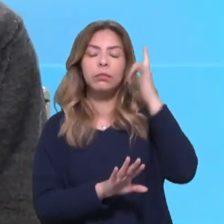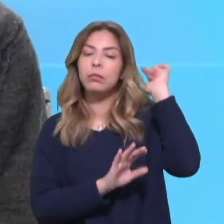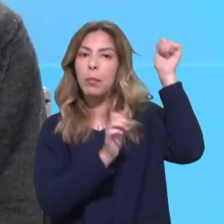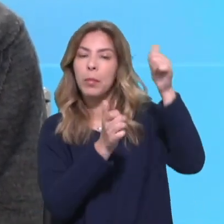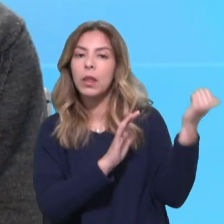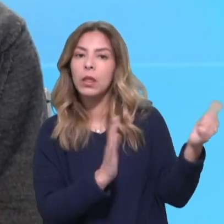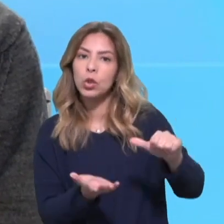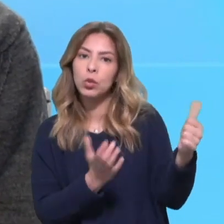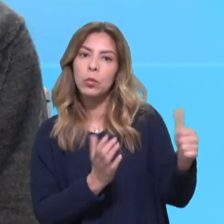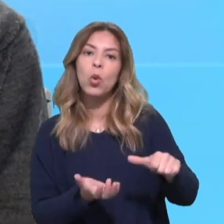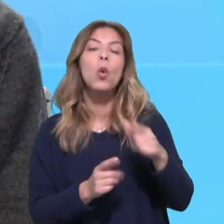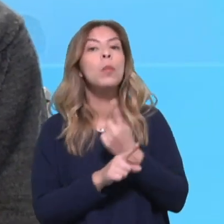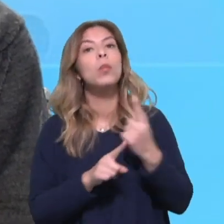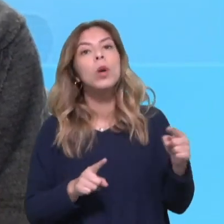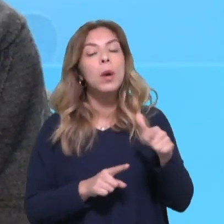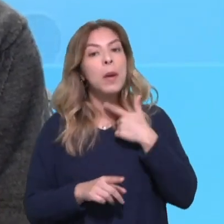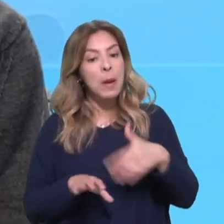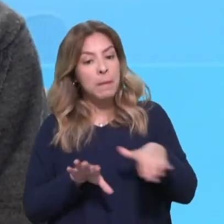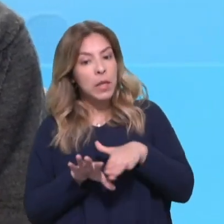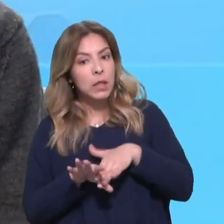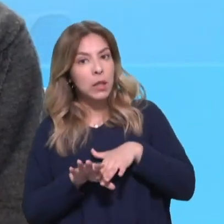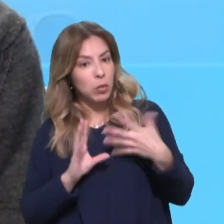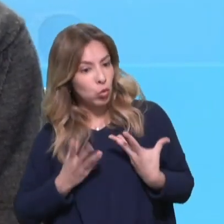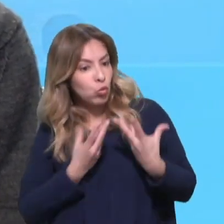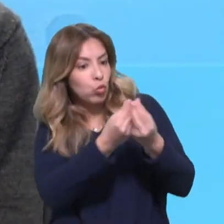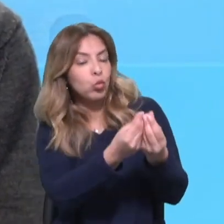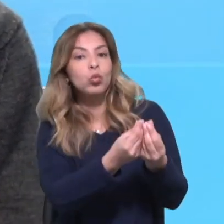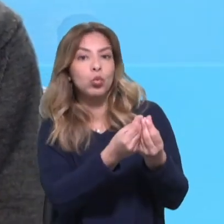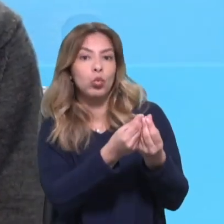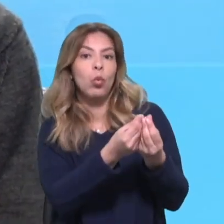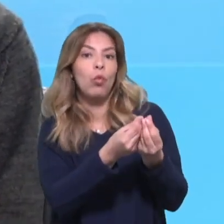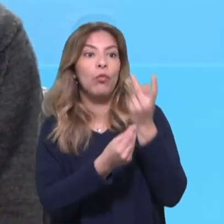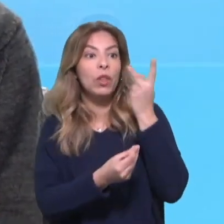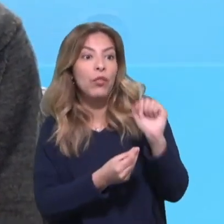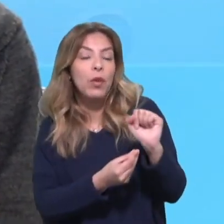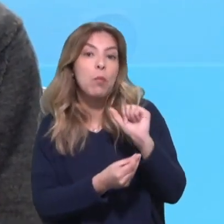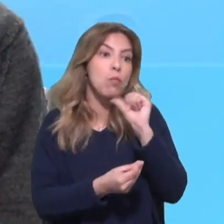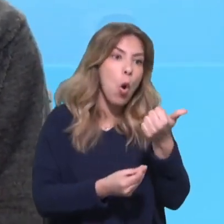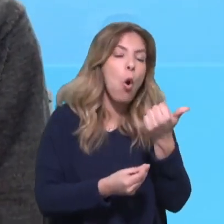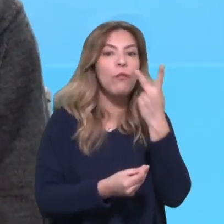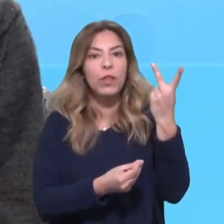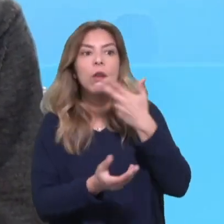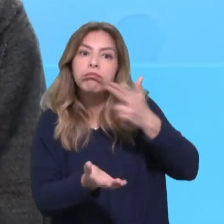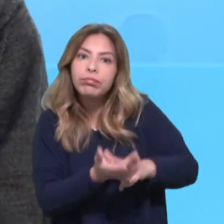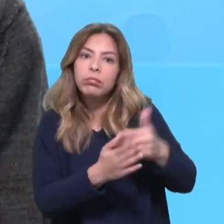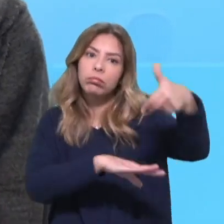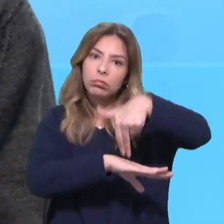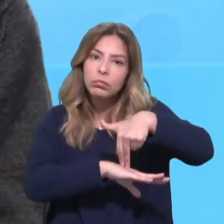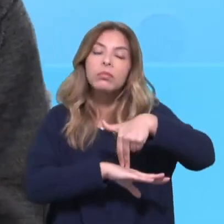porque a nossa participação na vida de Cristo morto e ressuscitado acontece no batismo. É a